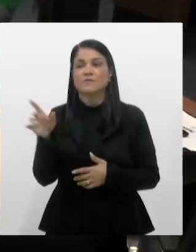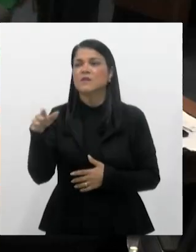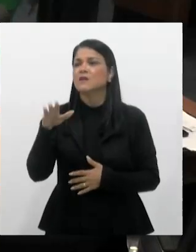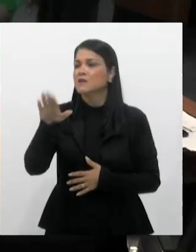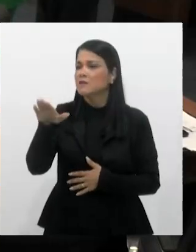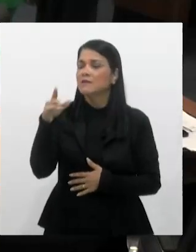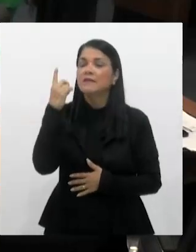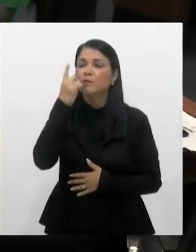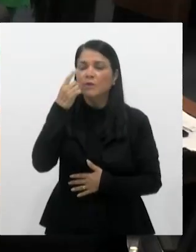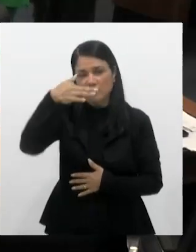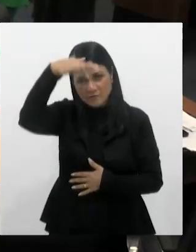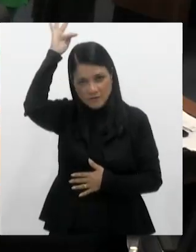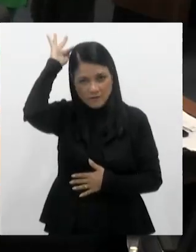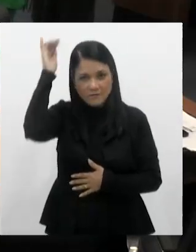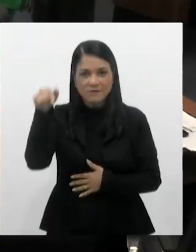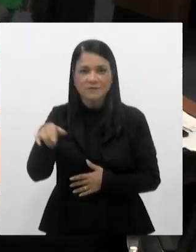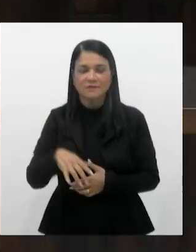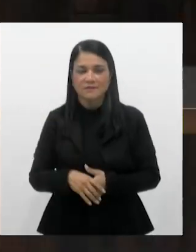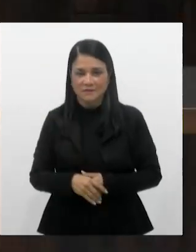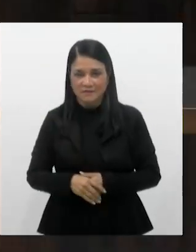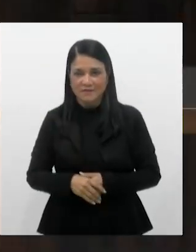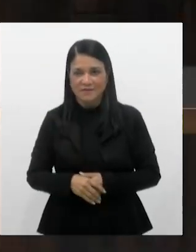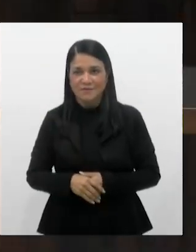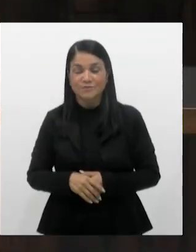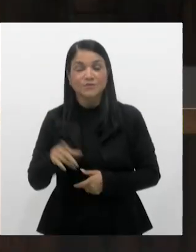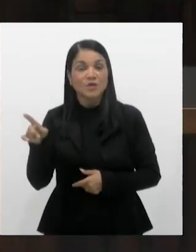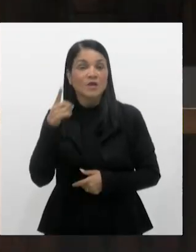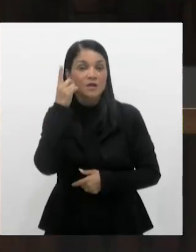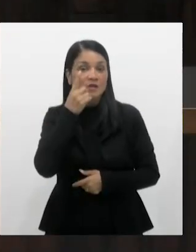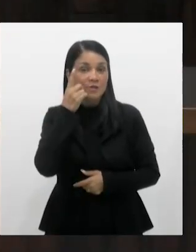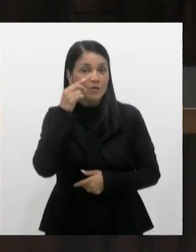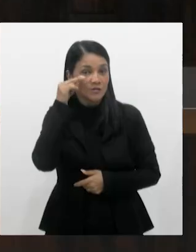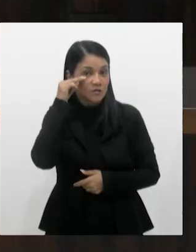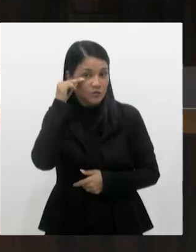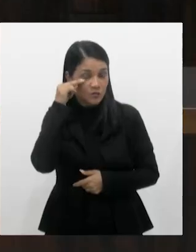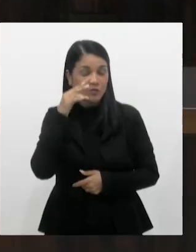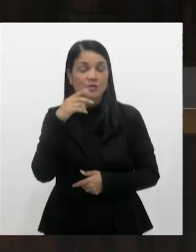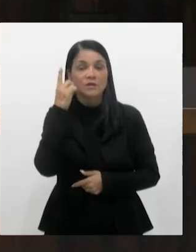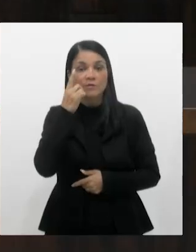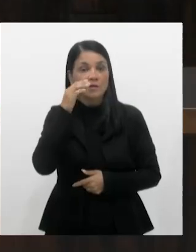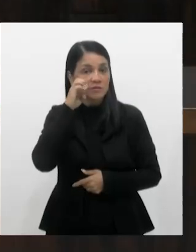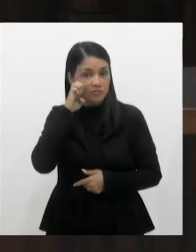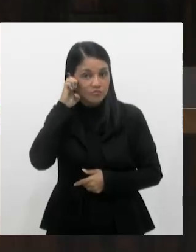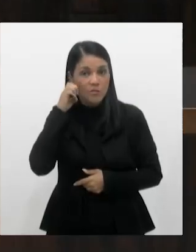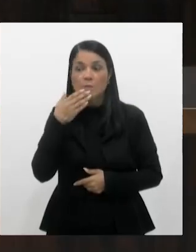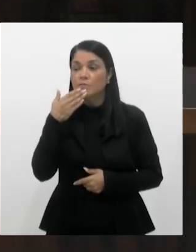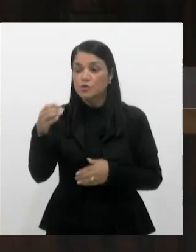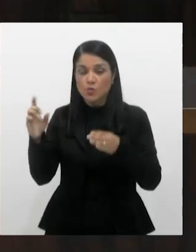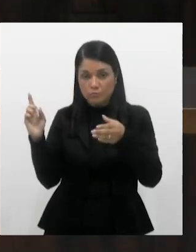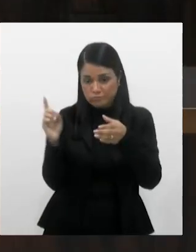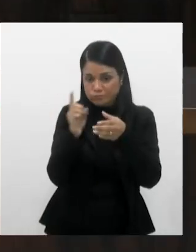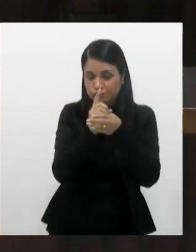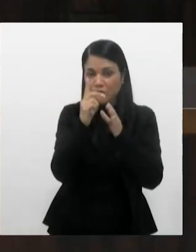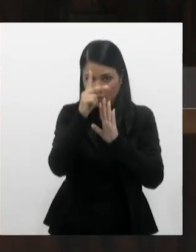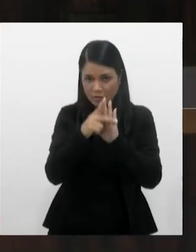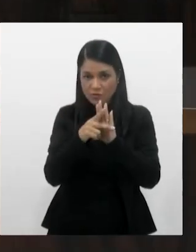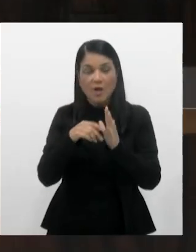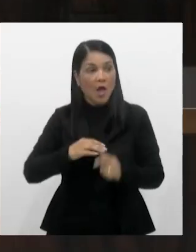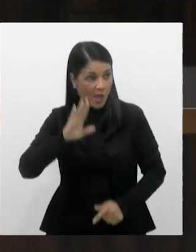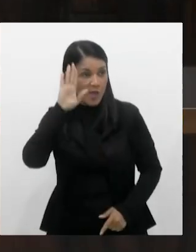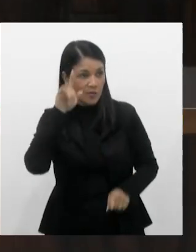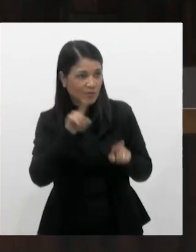Fred. A deputada Tia Ju e a deputada Érica pediram coautoria. Eu também, deputado